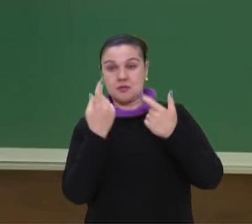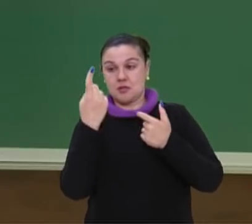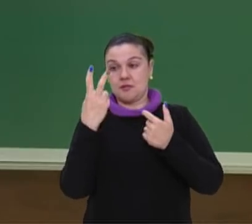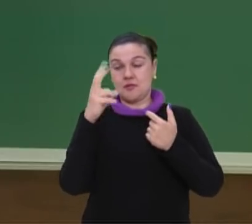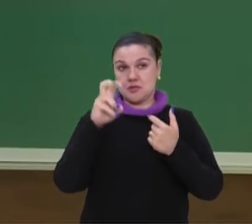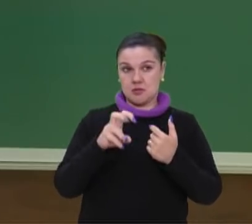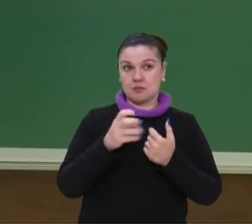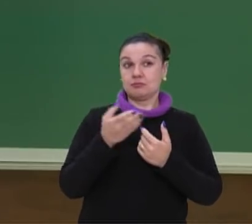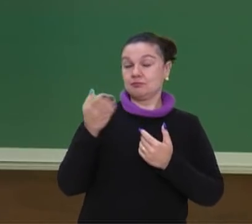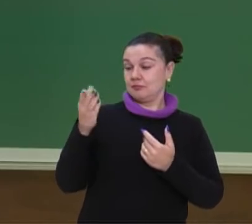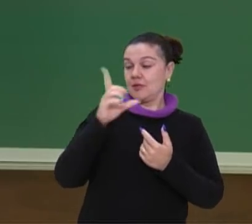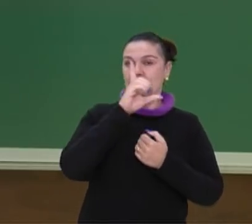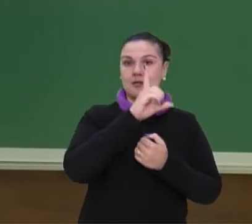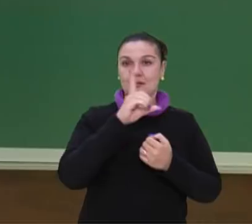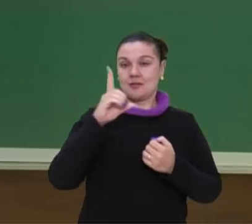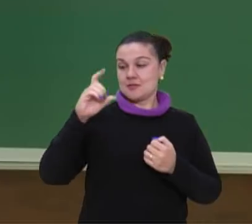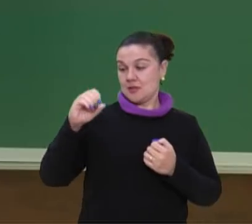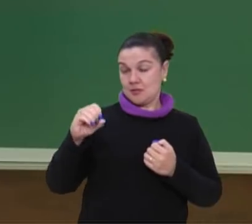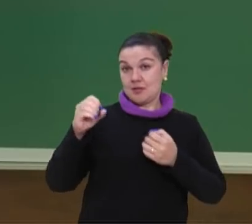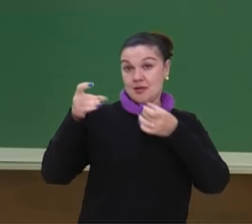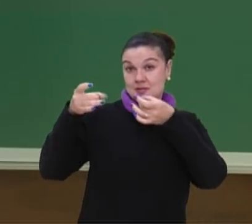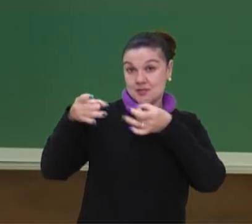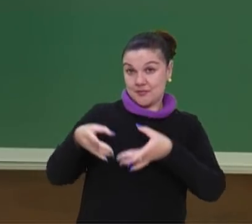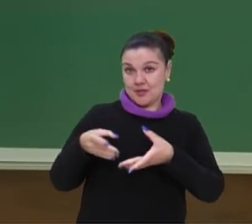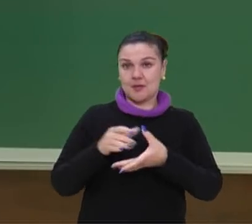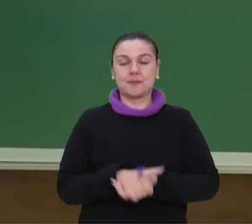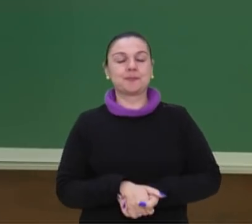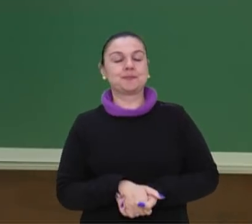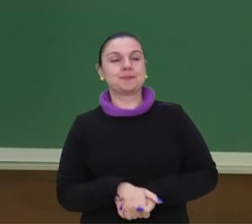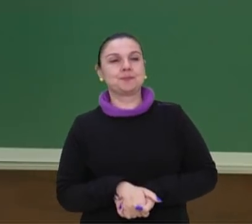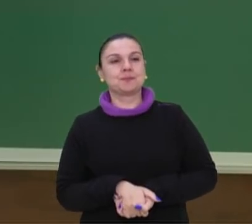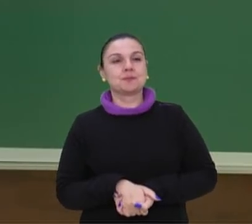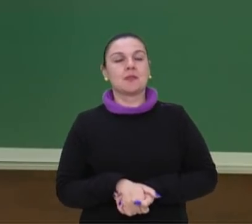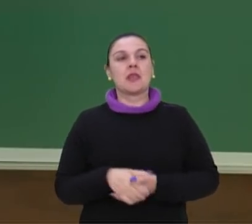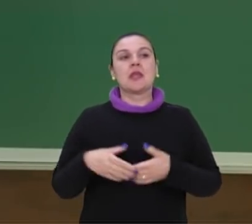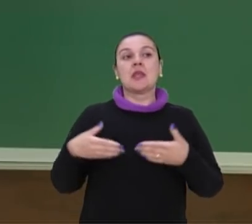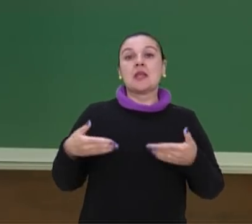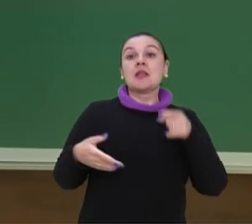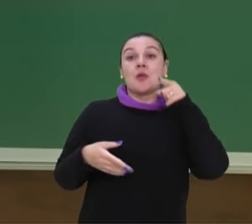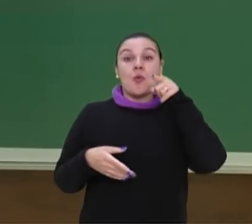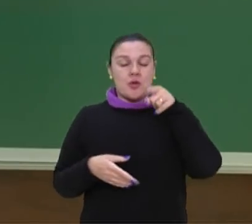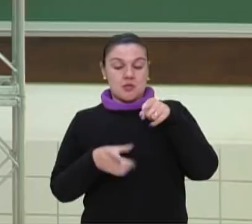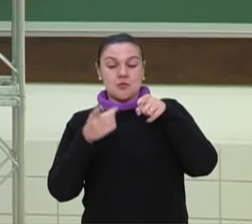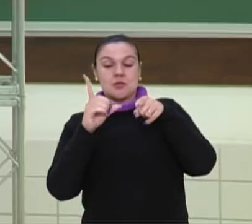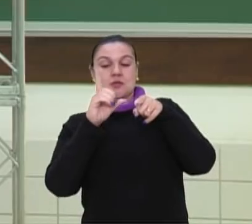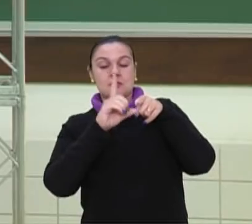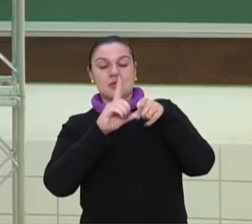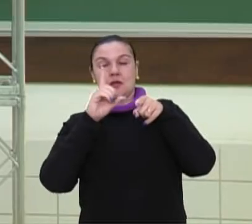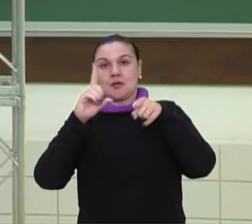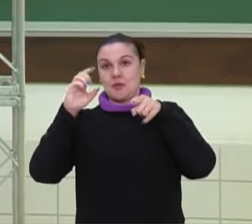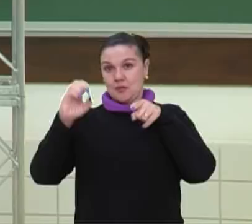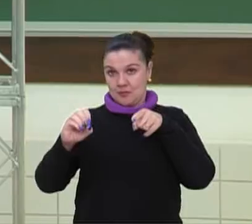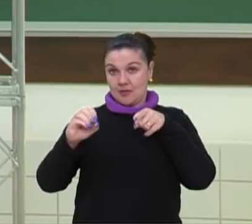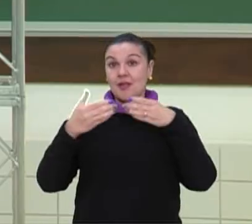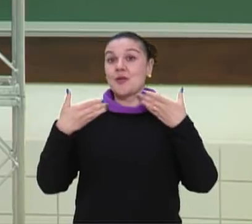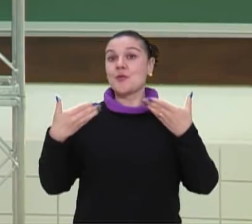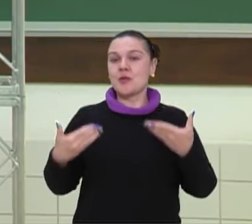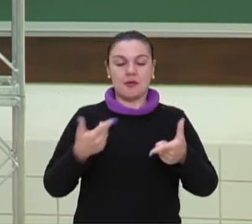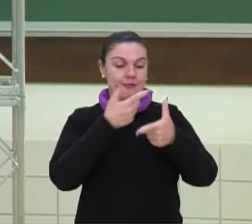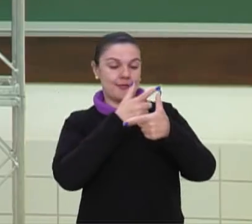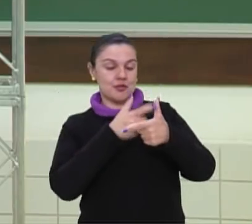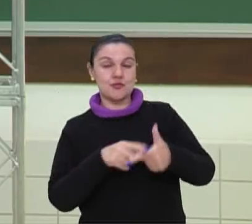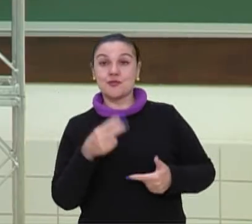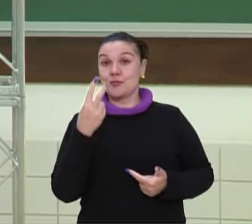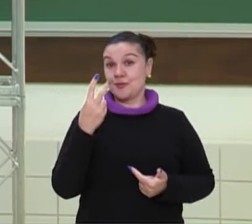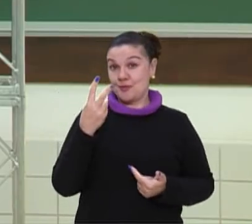menos 125 vai sobrar 110 graus. Então, esse 110 graus vai ser dividido